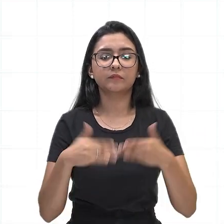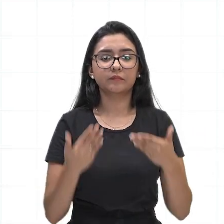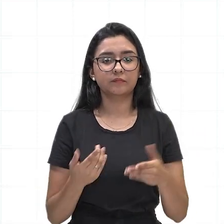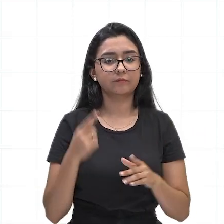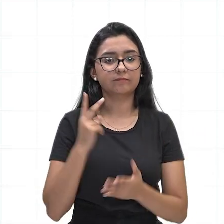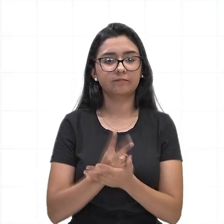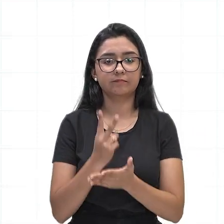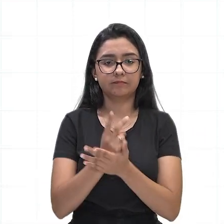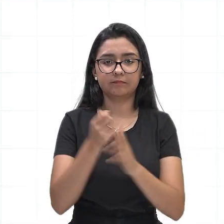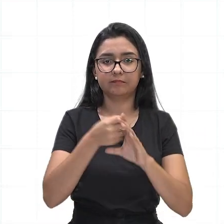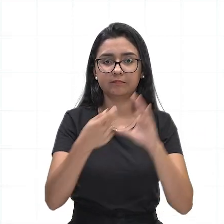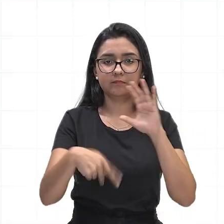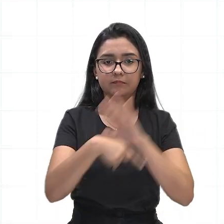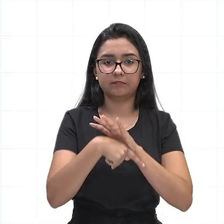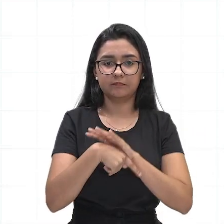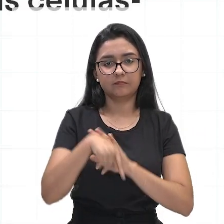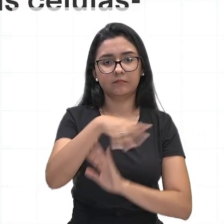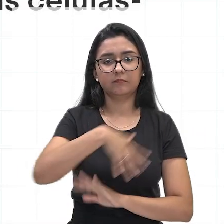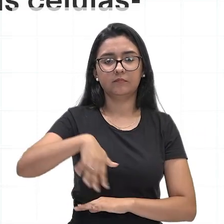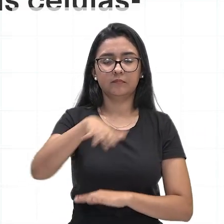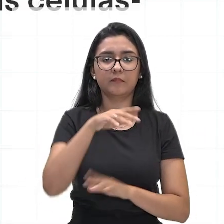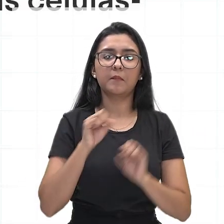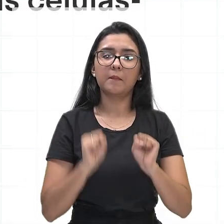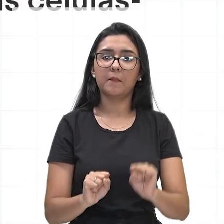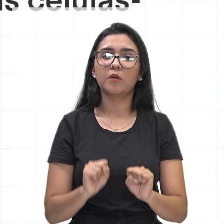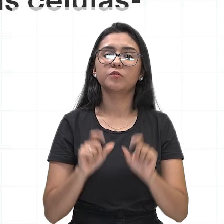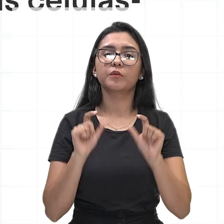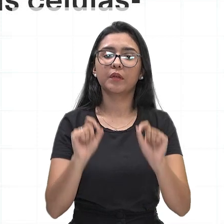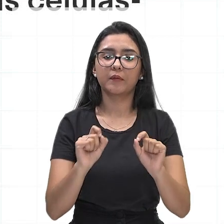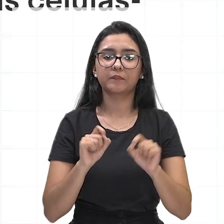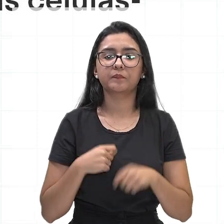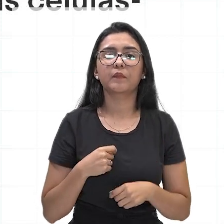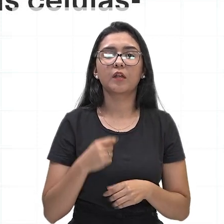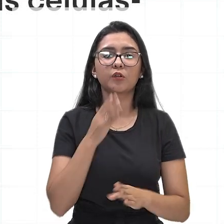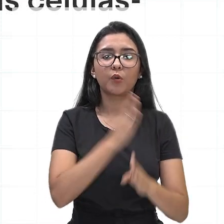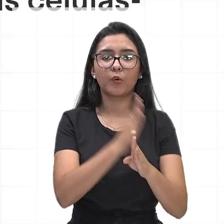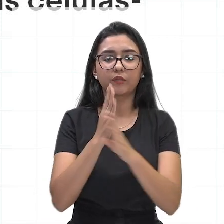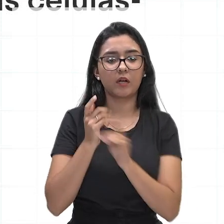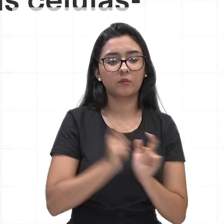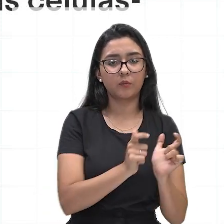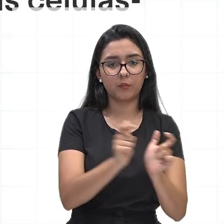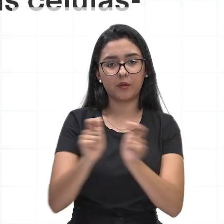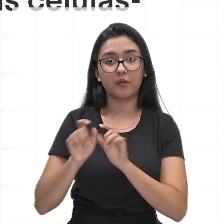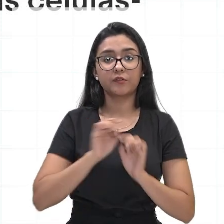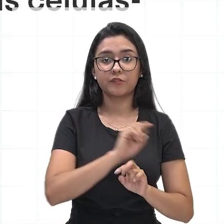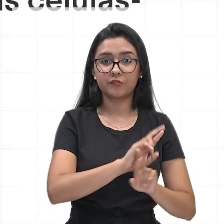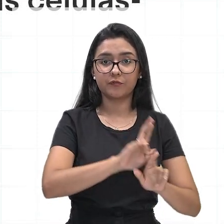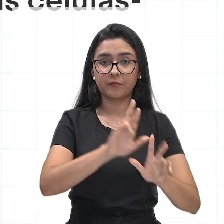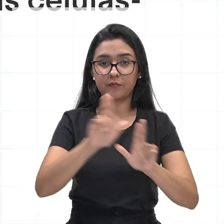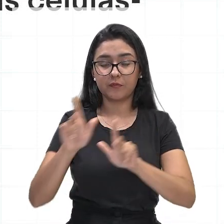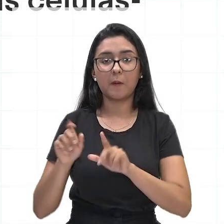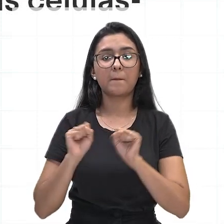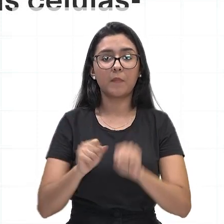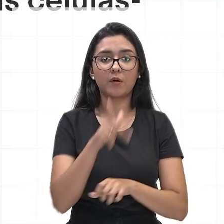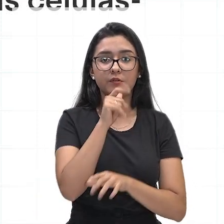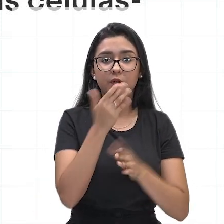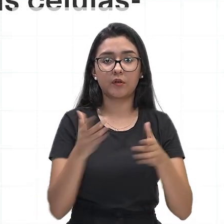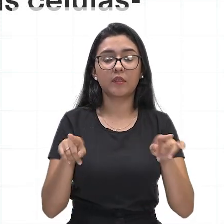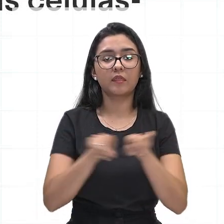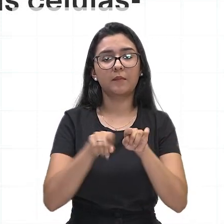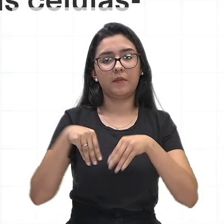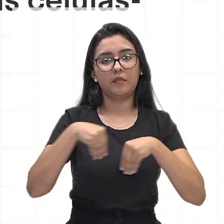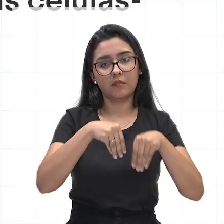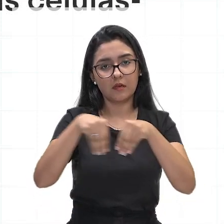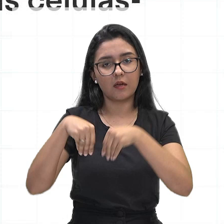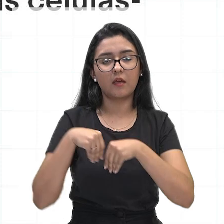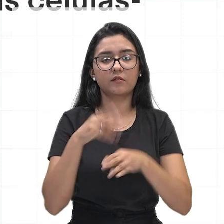os plateumintos, né, as características gerais deles, eles podem ocupar diferentes ambientes. Eles podem ser aquáticos ou